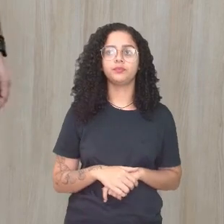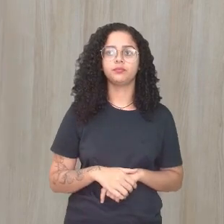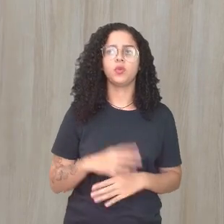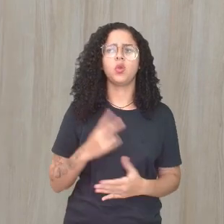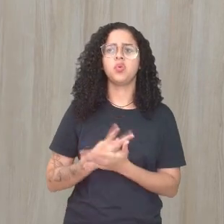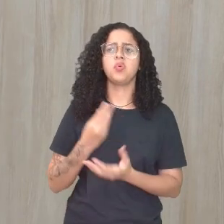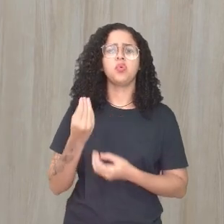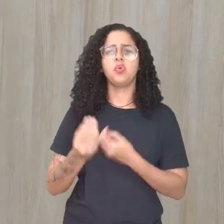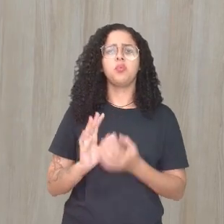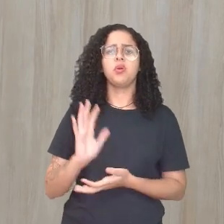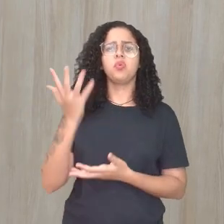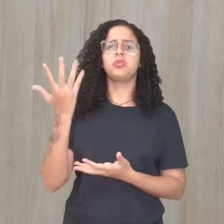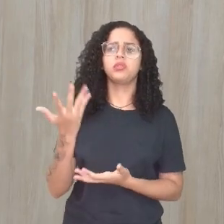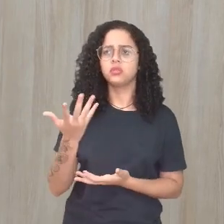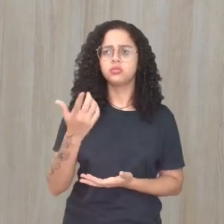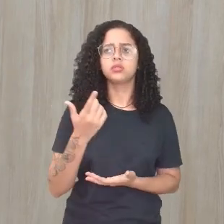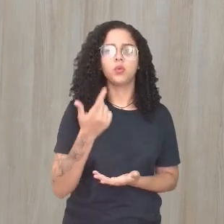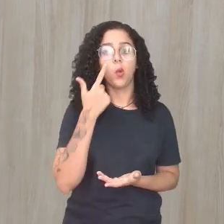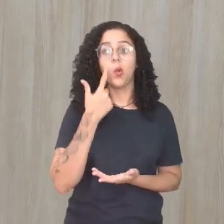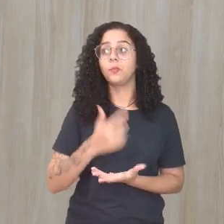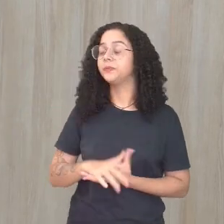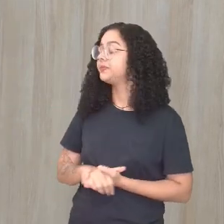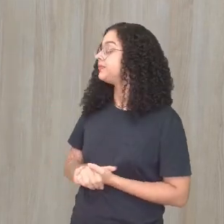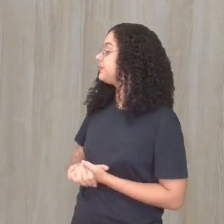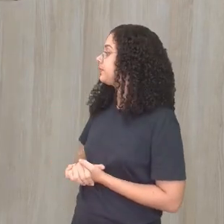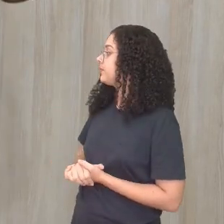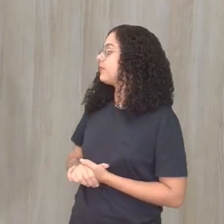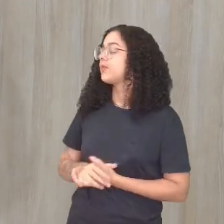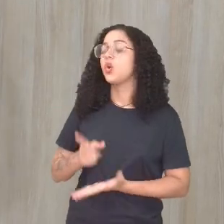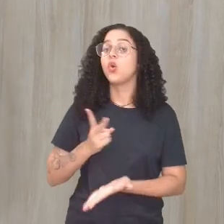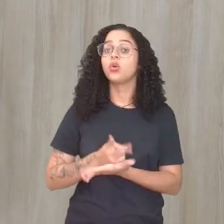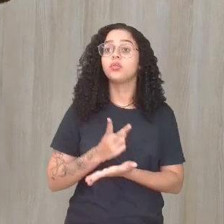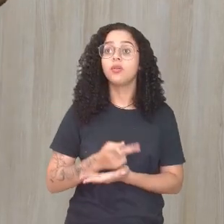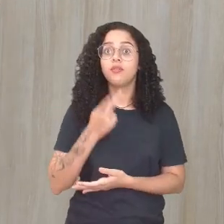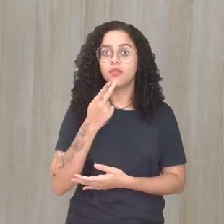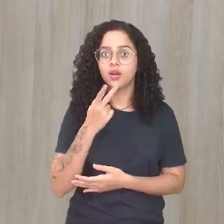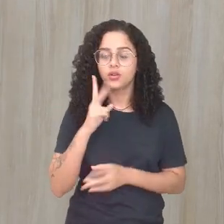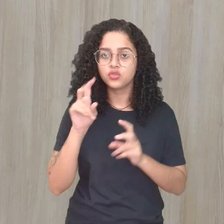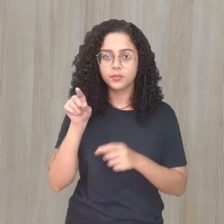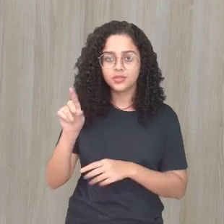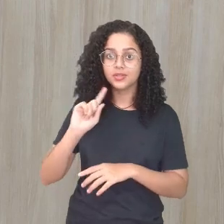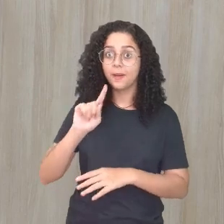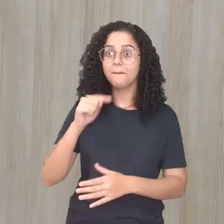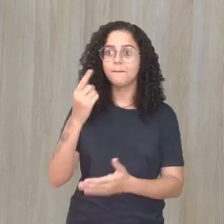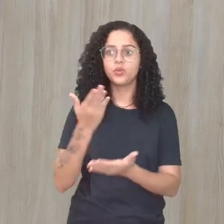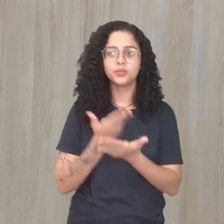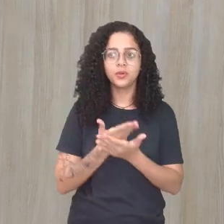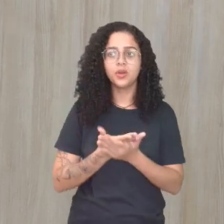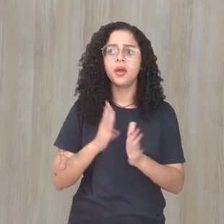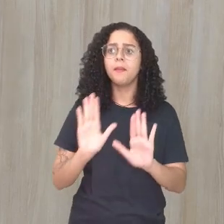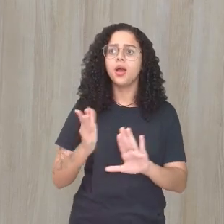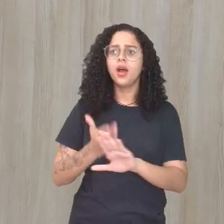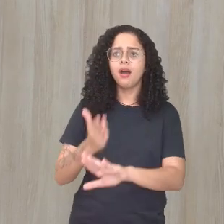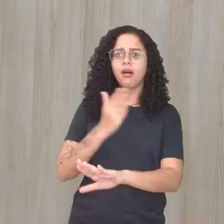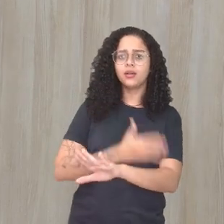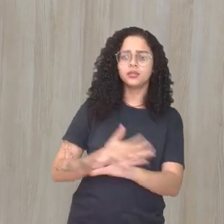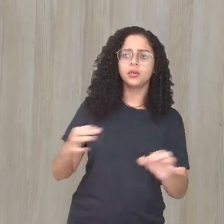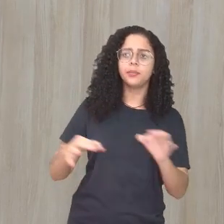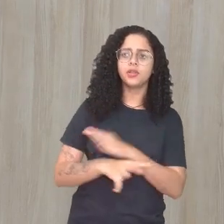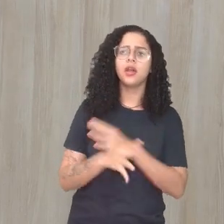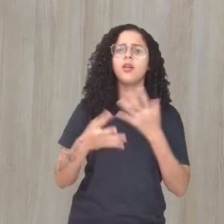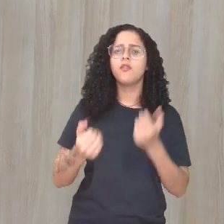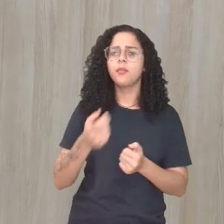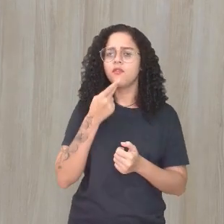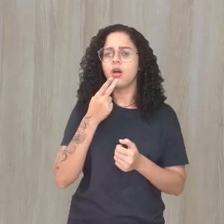isso ocorreu, né, na Itália? A gente vai continuar falando sobre isso na próxima aula, mas antes da nossa aula terminar, vamos